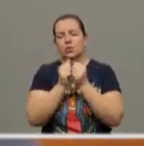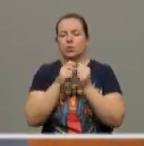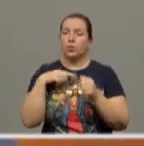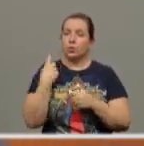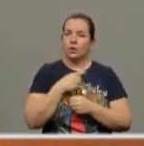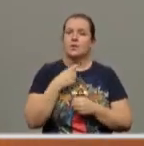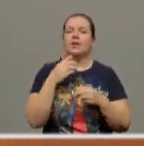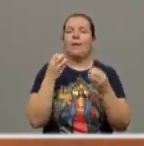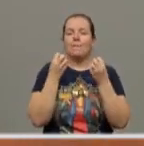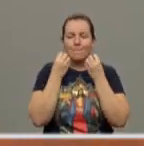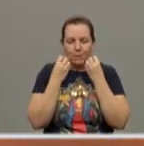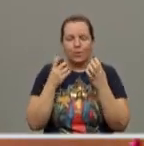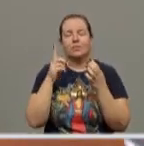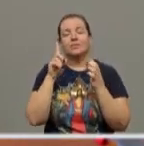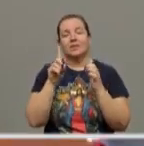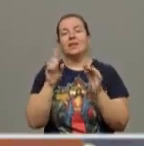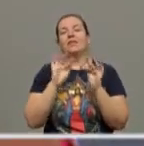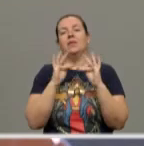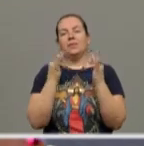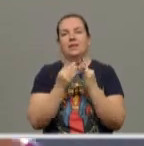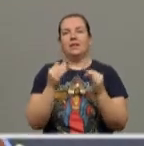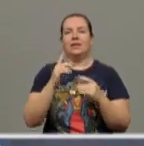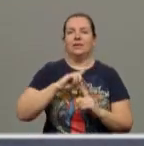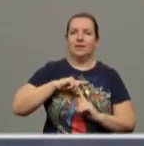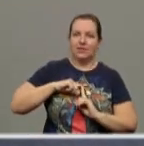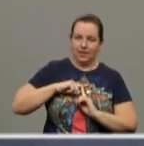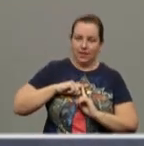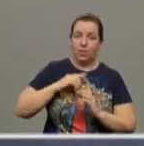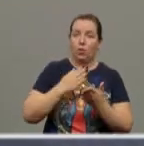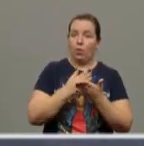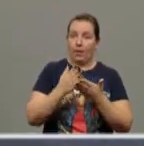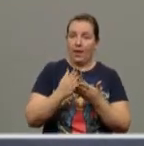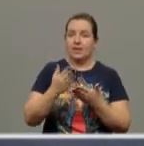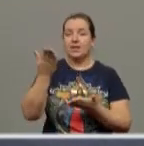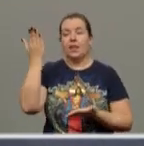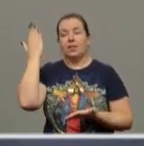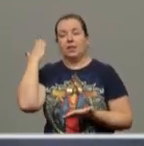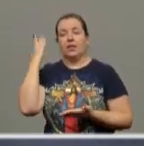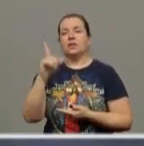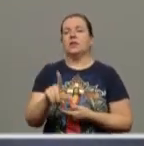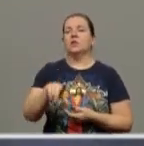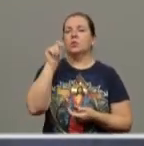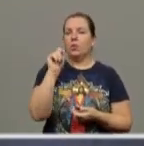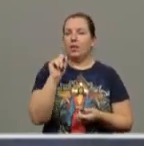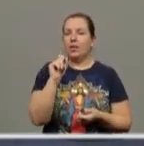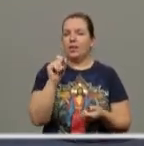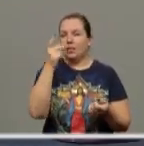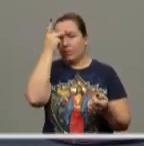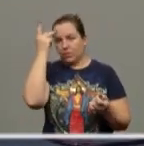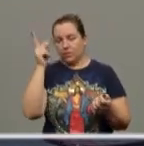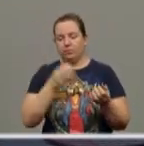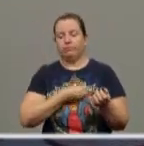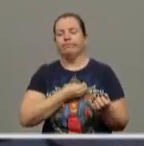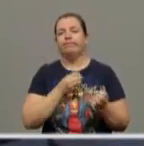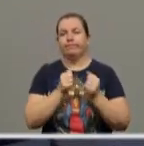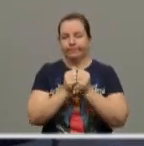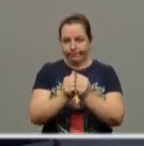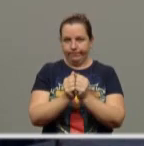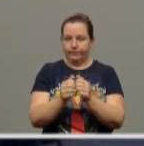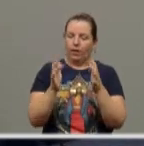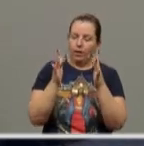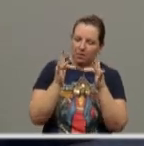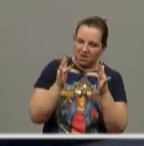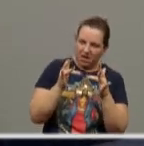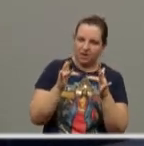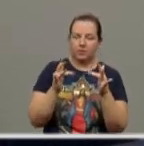que, repito, começa no... Onde? Na escolha. Lá, naquele momento em que muita